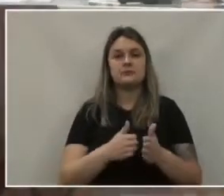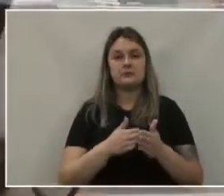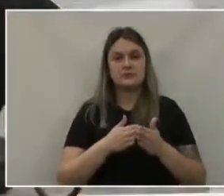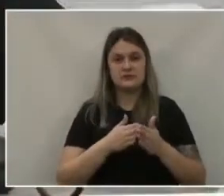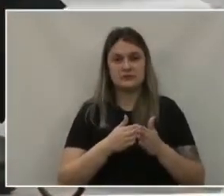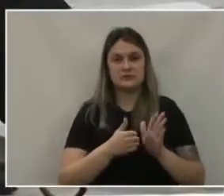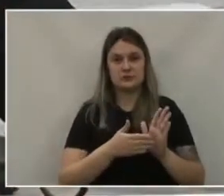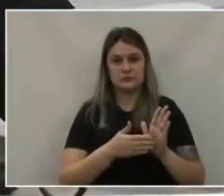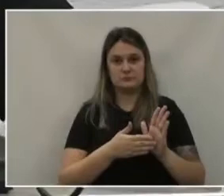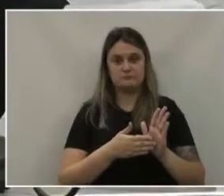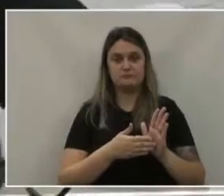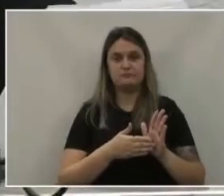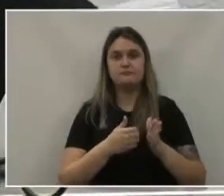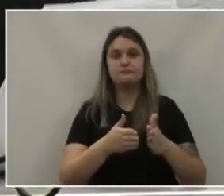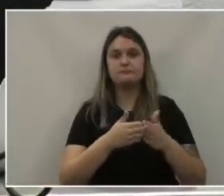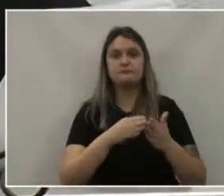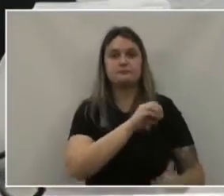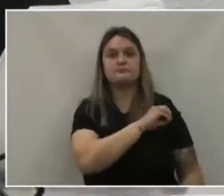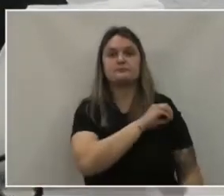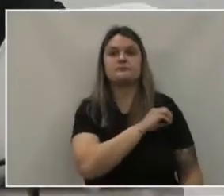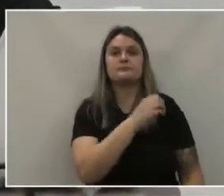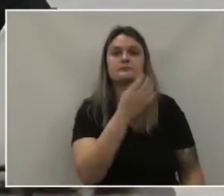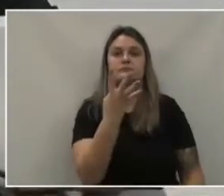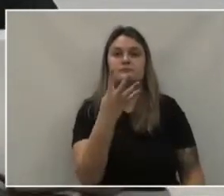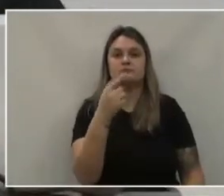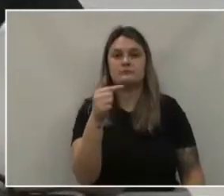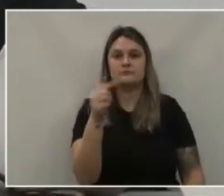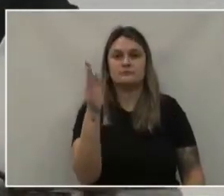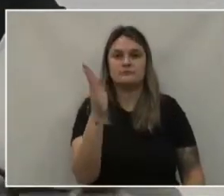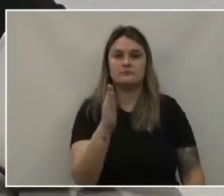Requerimentos. Requerimento número